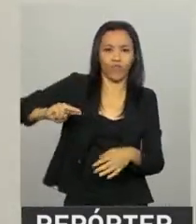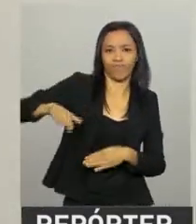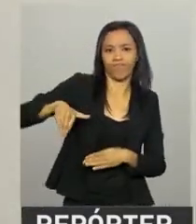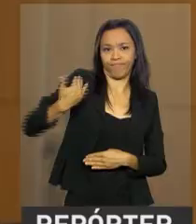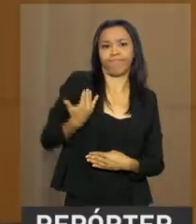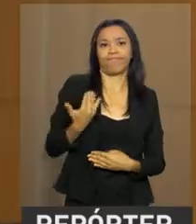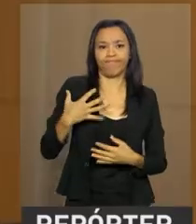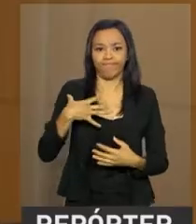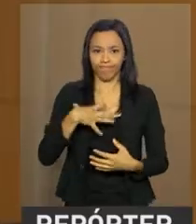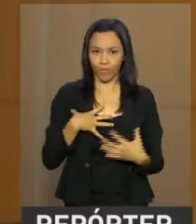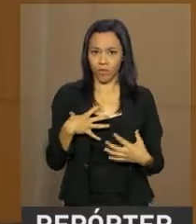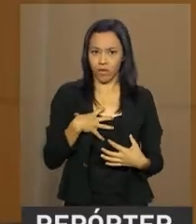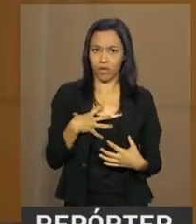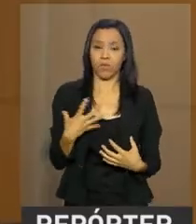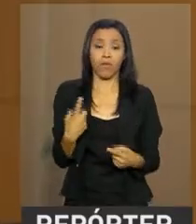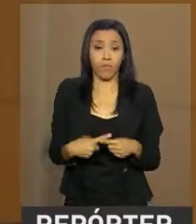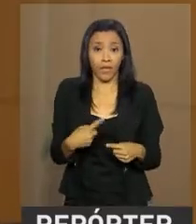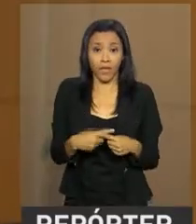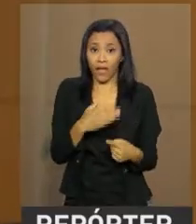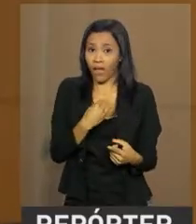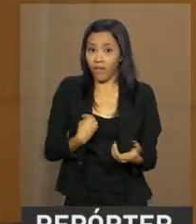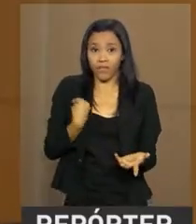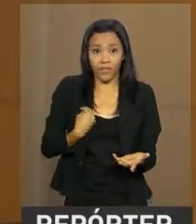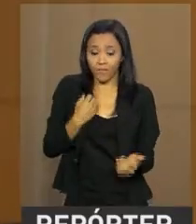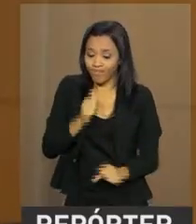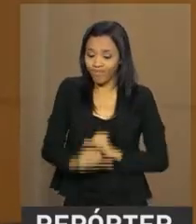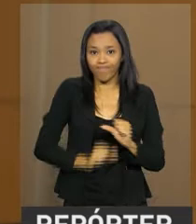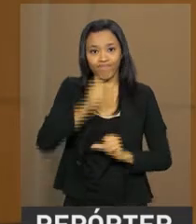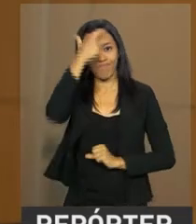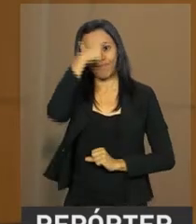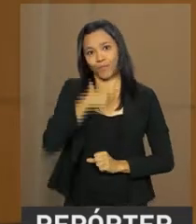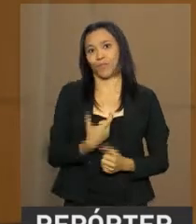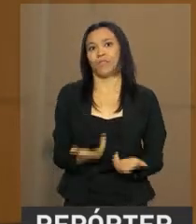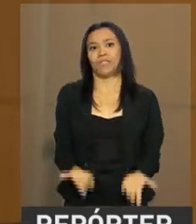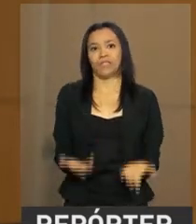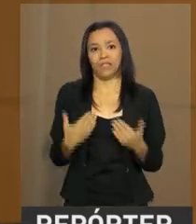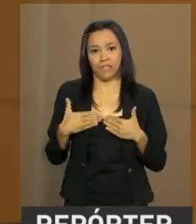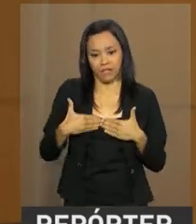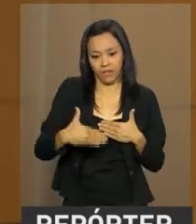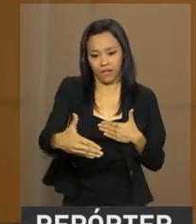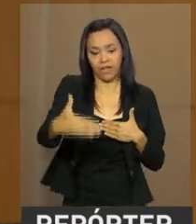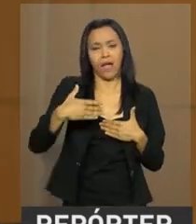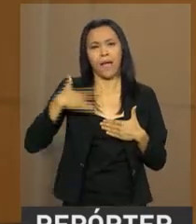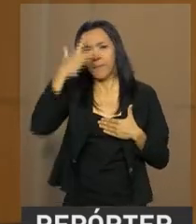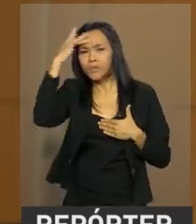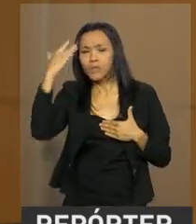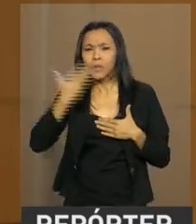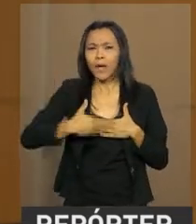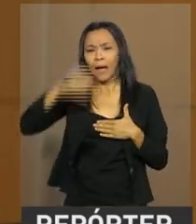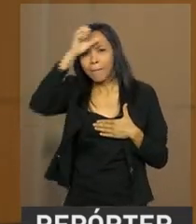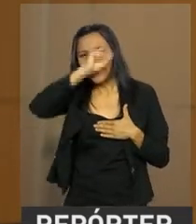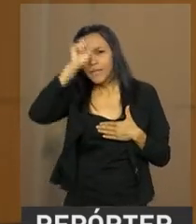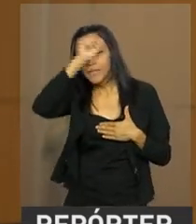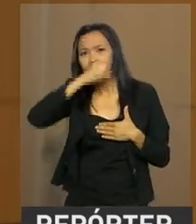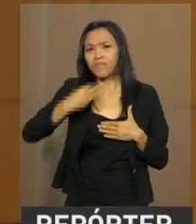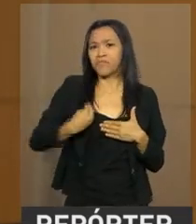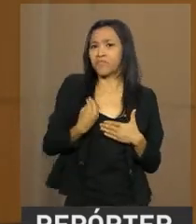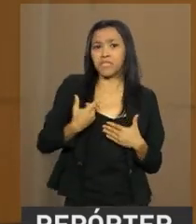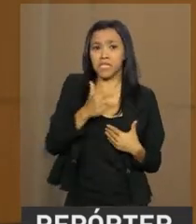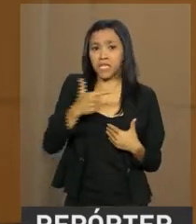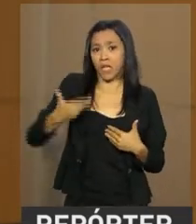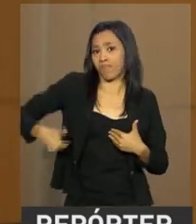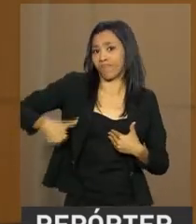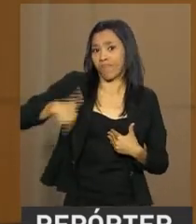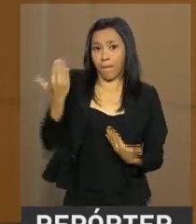né? Porque a vida da pessoa acaba mudando e a pessoa começa a reaprender a viver sem a mama,